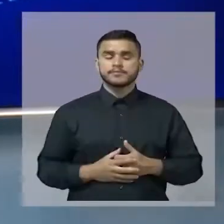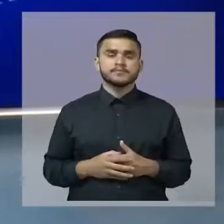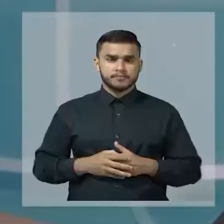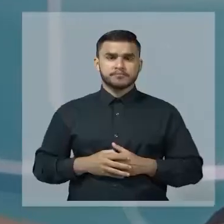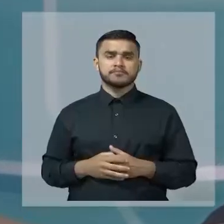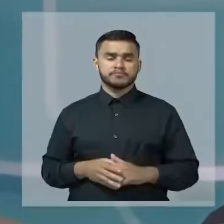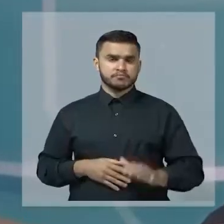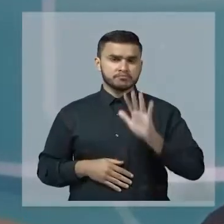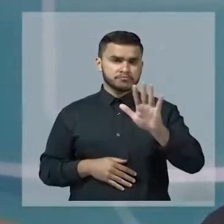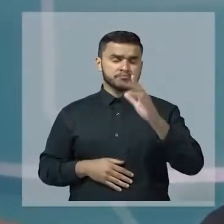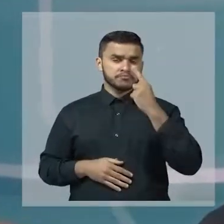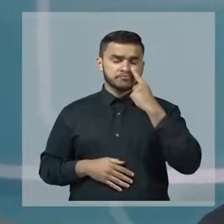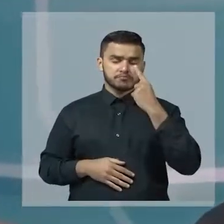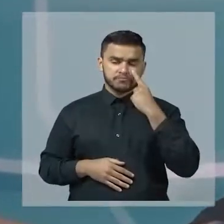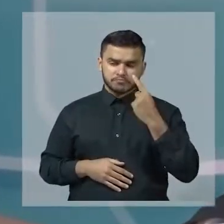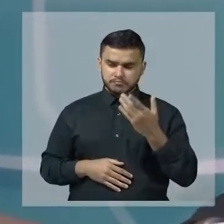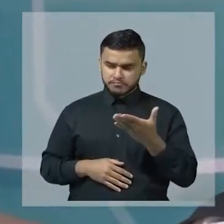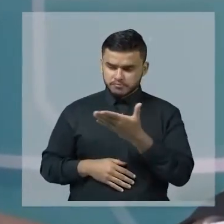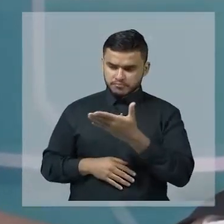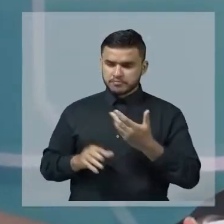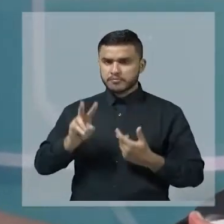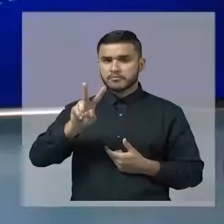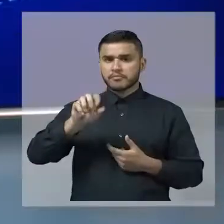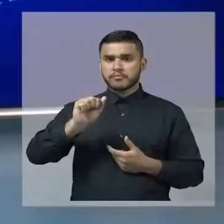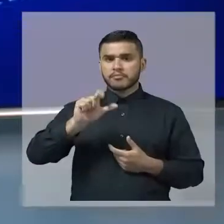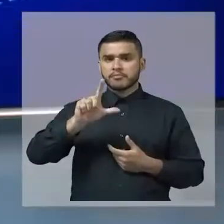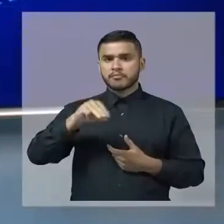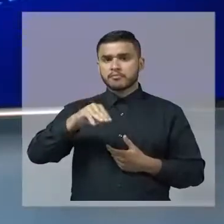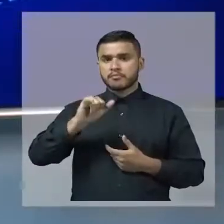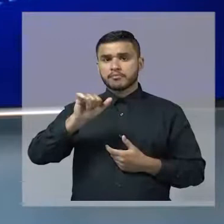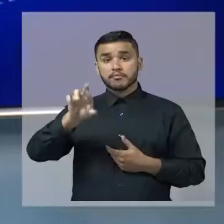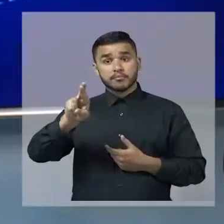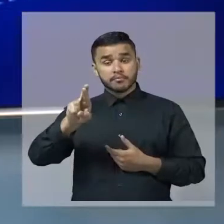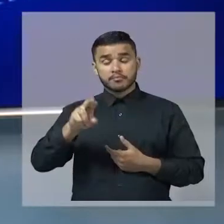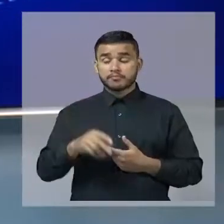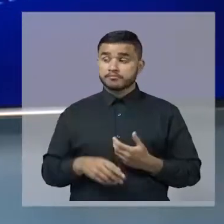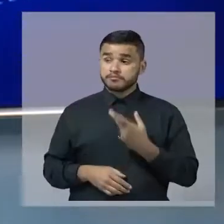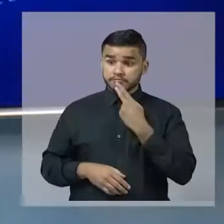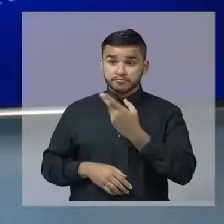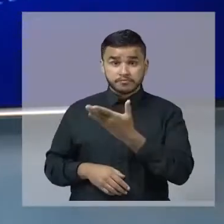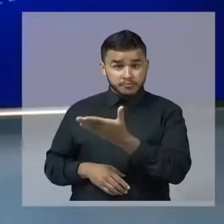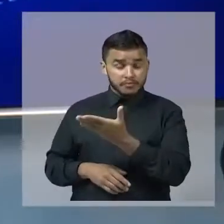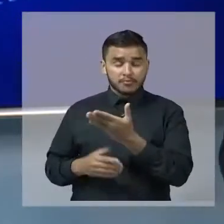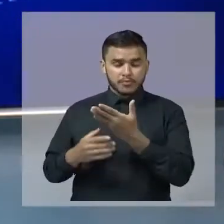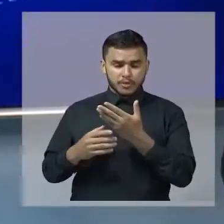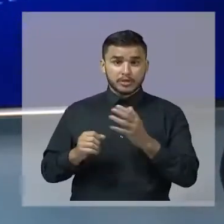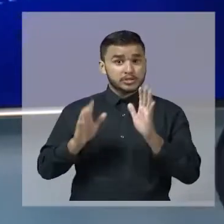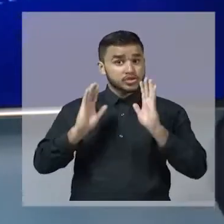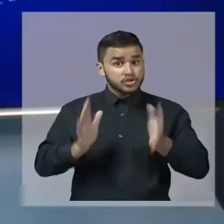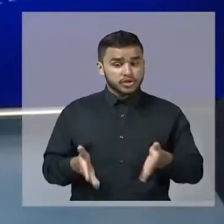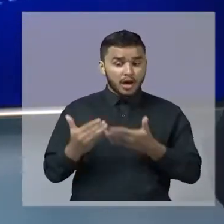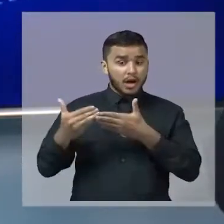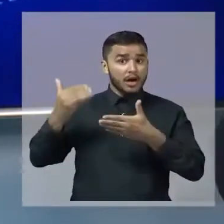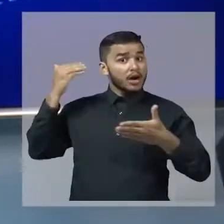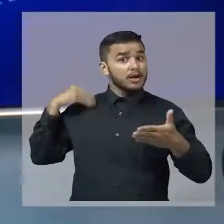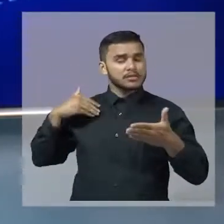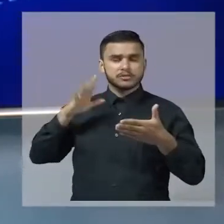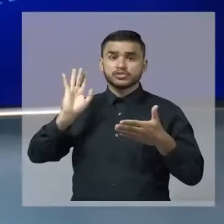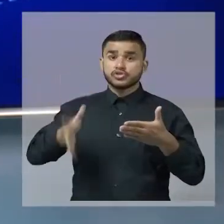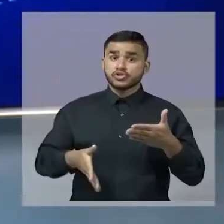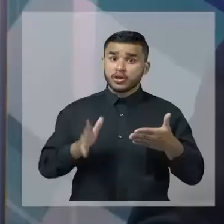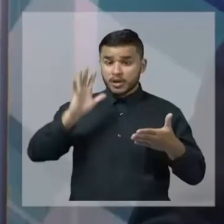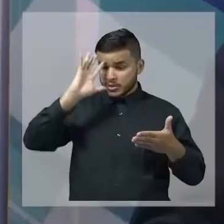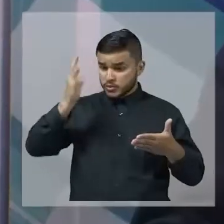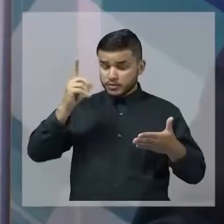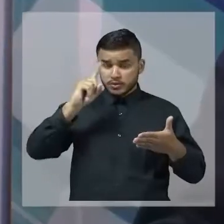que me chamou a atenção, é de que decisões já sentenciadas, ou seja, processos já julgados